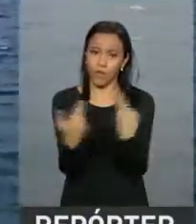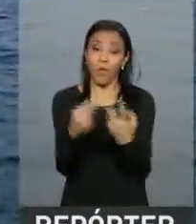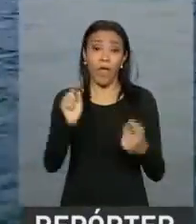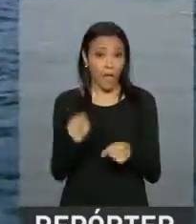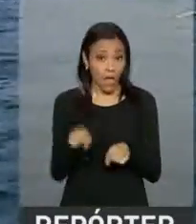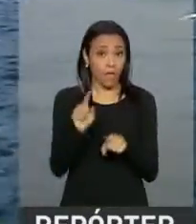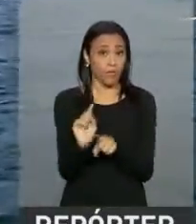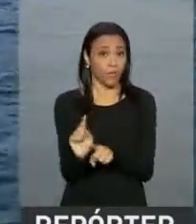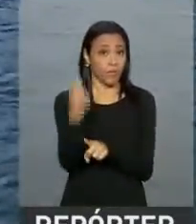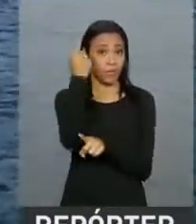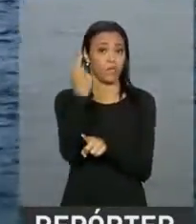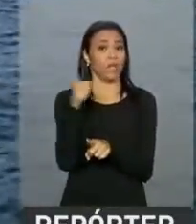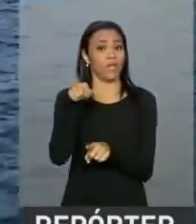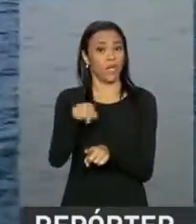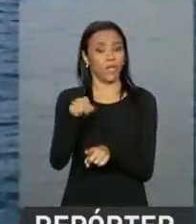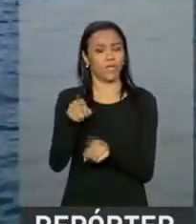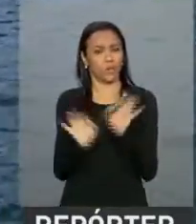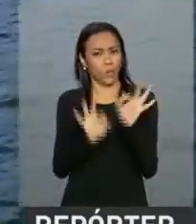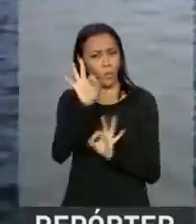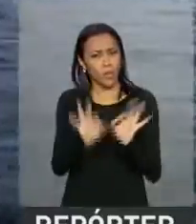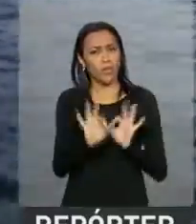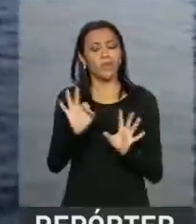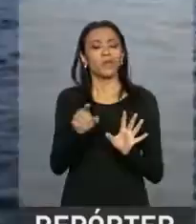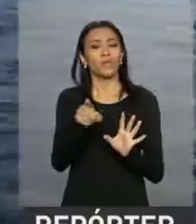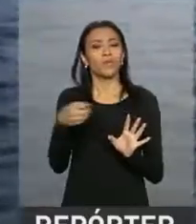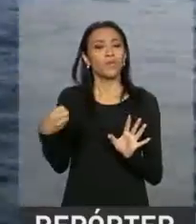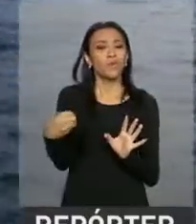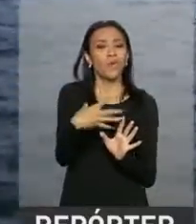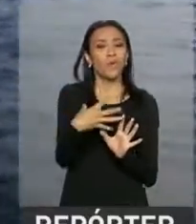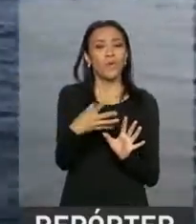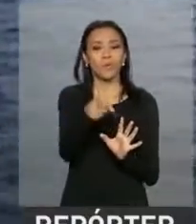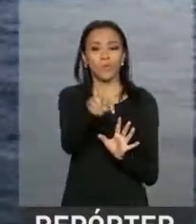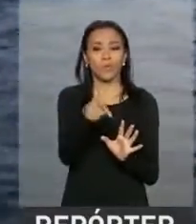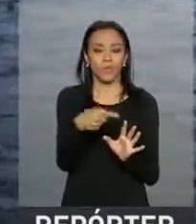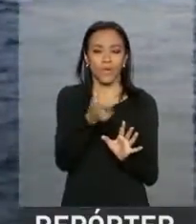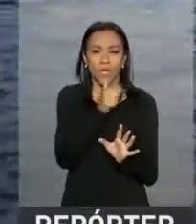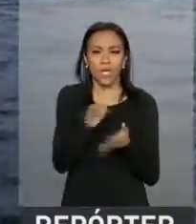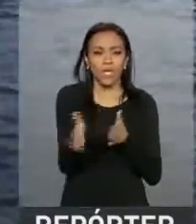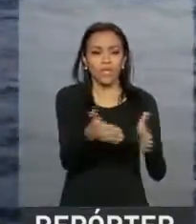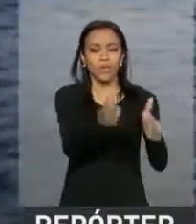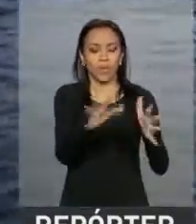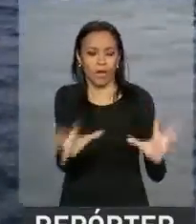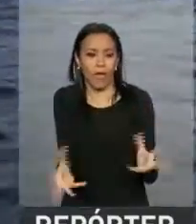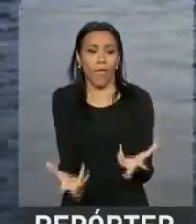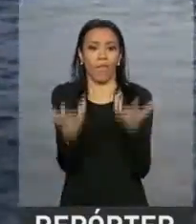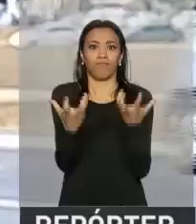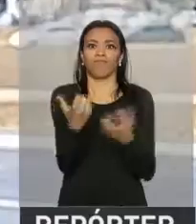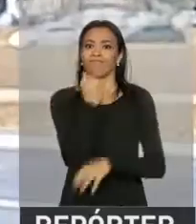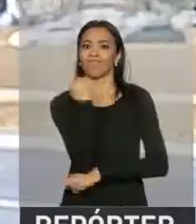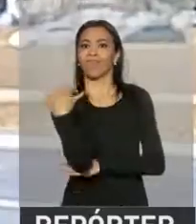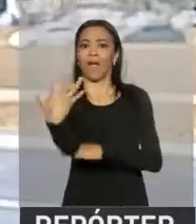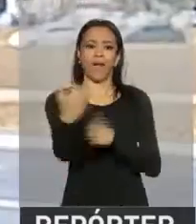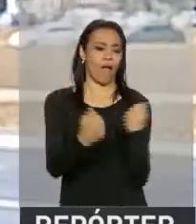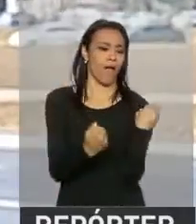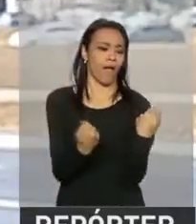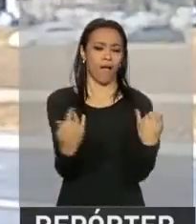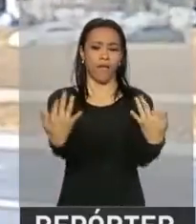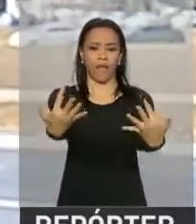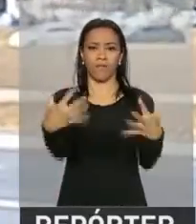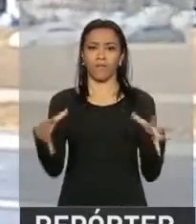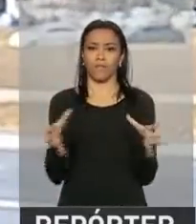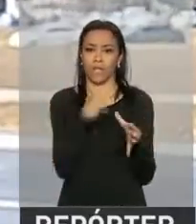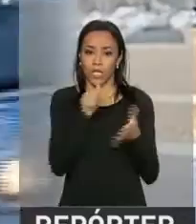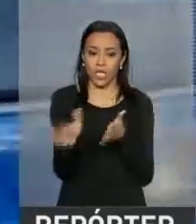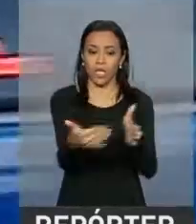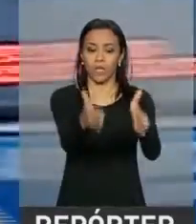reunião da câmara técnica do plano novo chico que tem entre as ações de revitalização do rio são francisco são